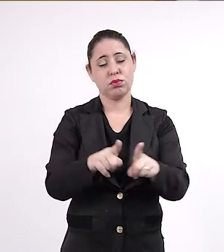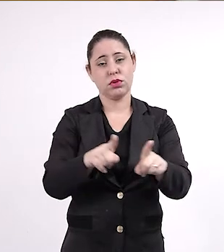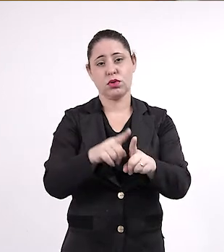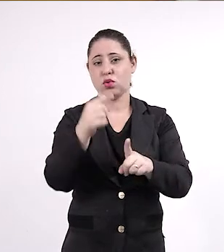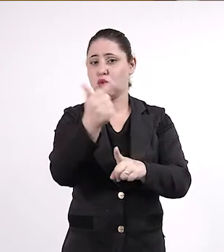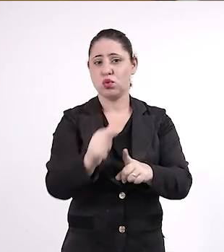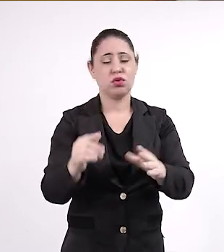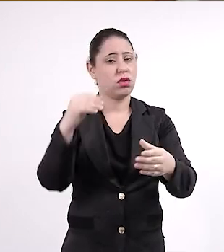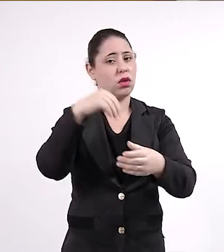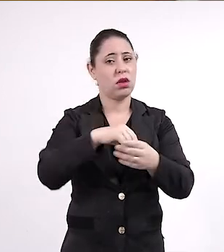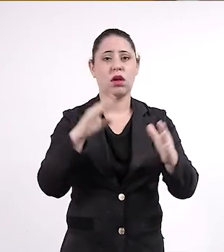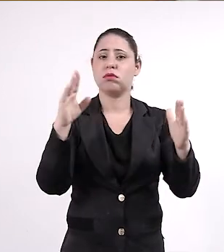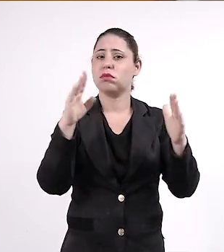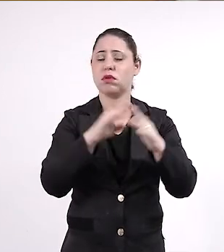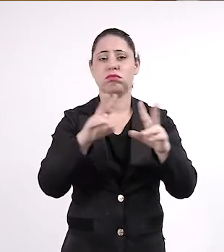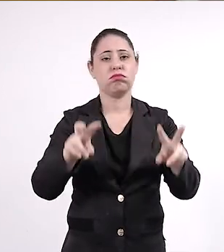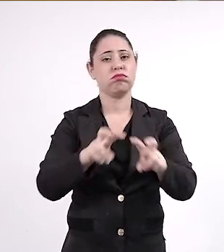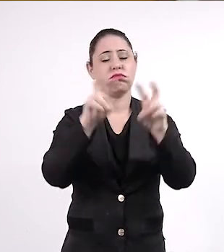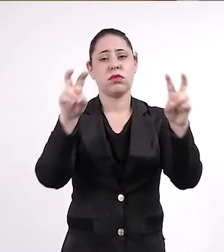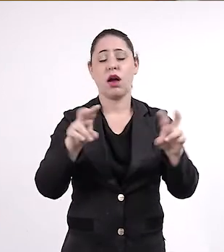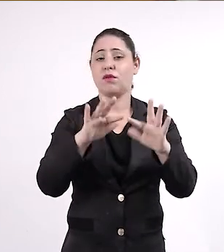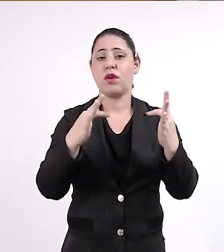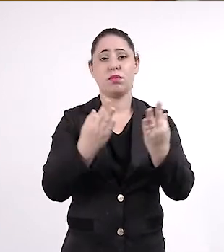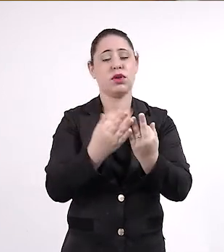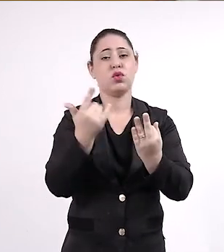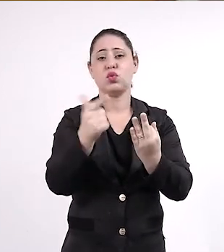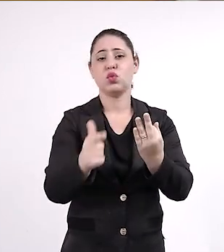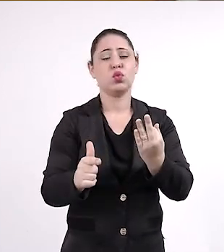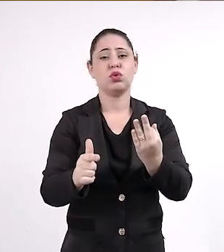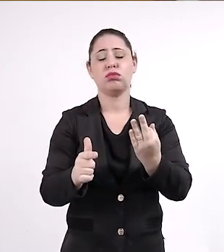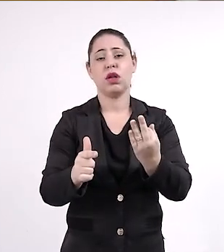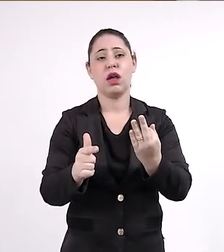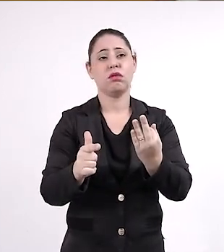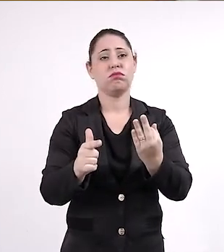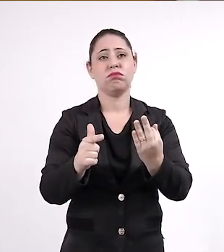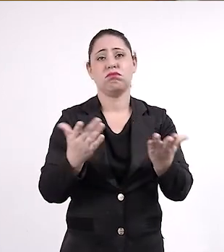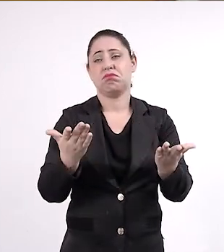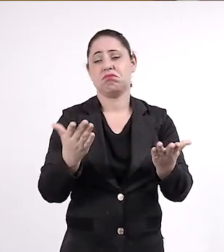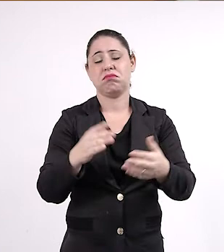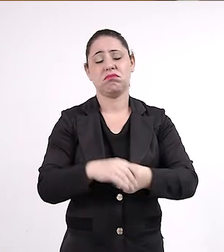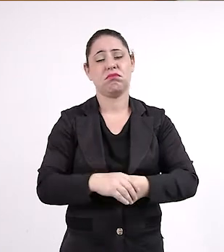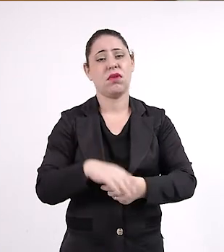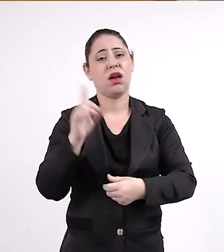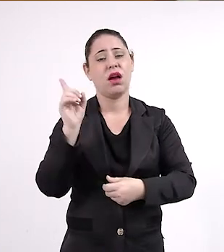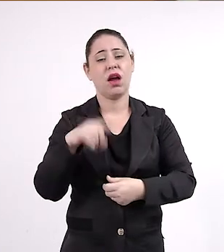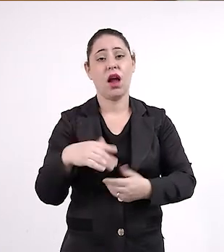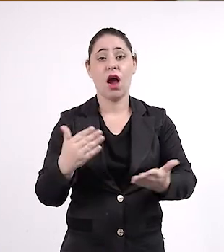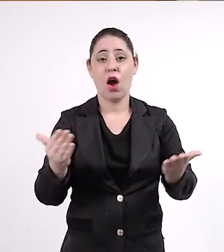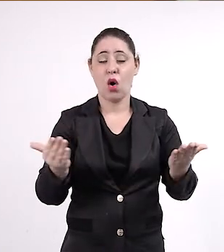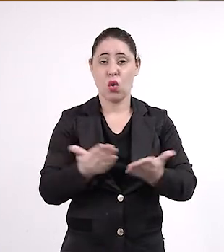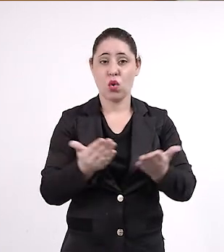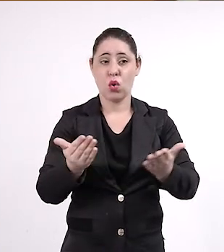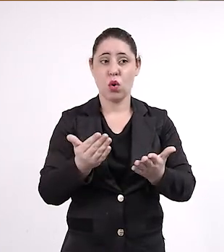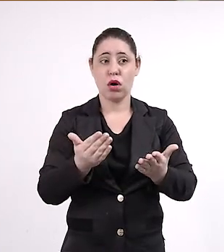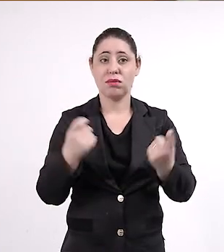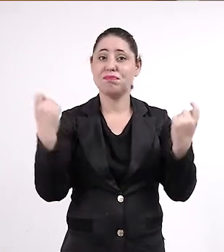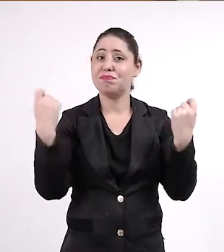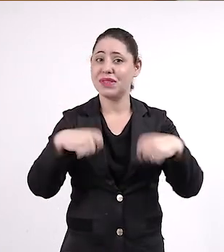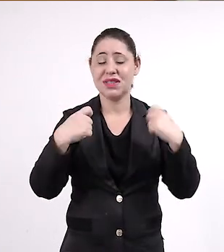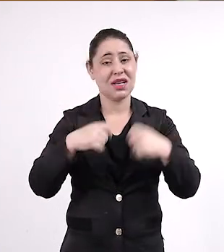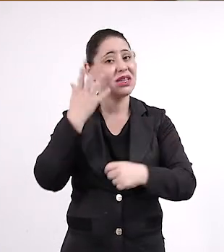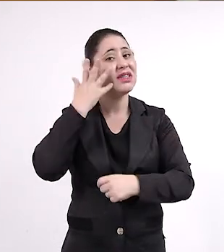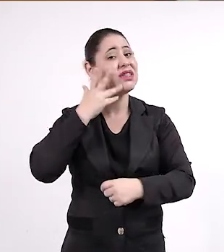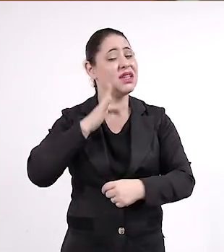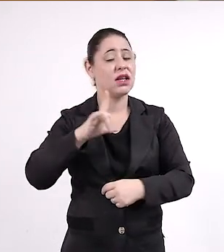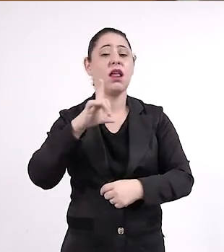não tinham, às vezes, na casa. Hoje, com o smartphone, muitas famílias não têm mais equipamento físico, né? E agora acabou sendo necessário